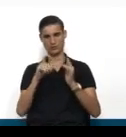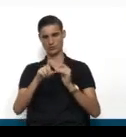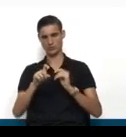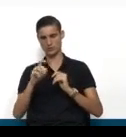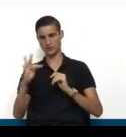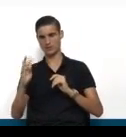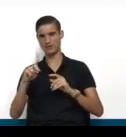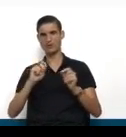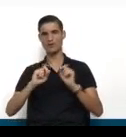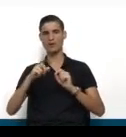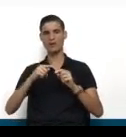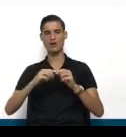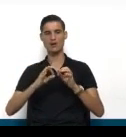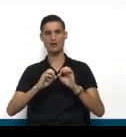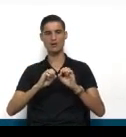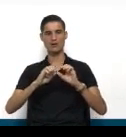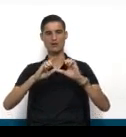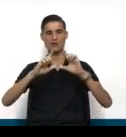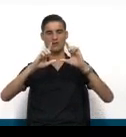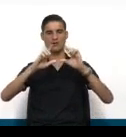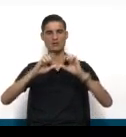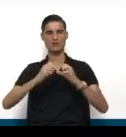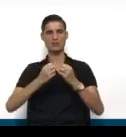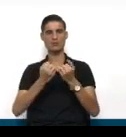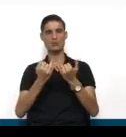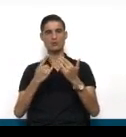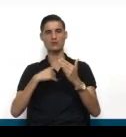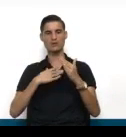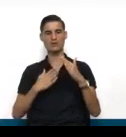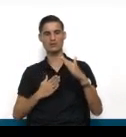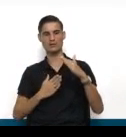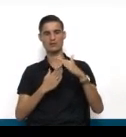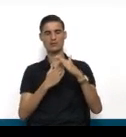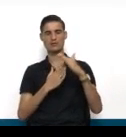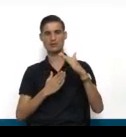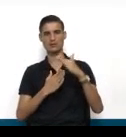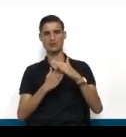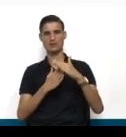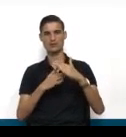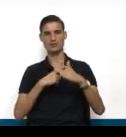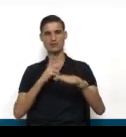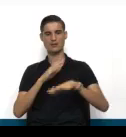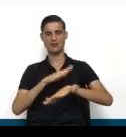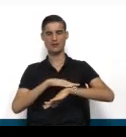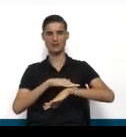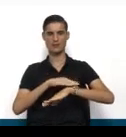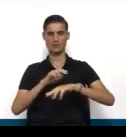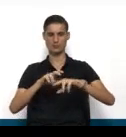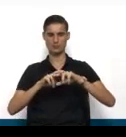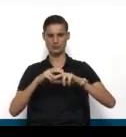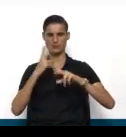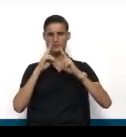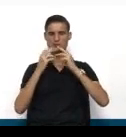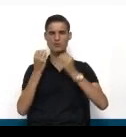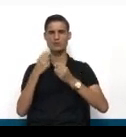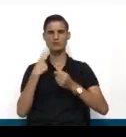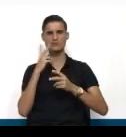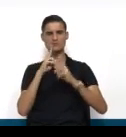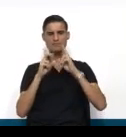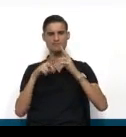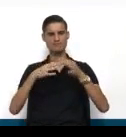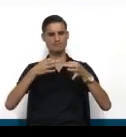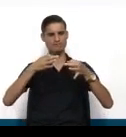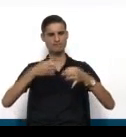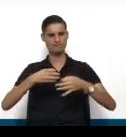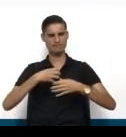vai ser a altura, né, que a corda ali vai atingir naquele determinado tempo. Então, como que a gente poderia chegar no modelo